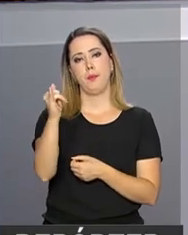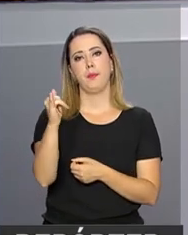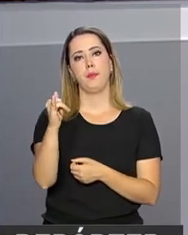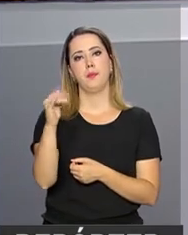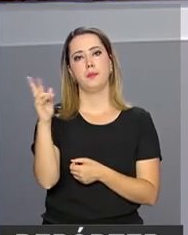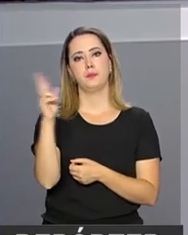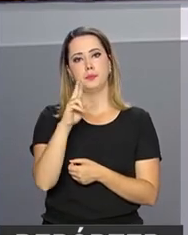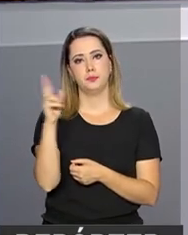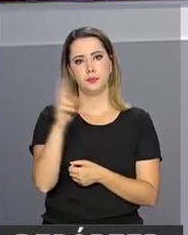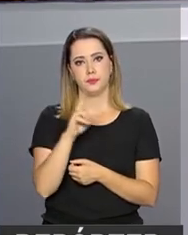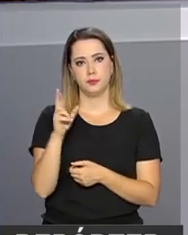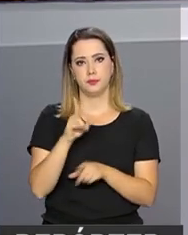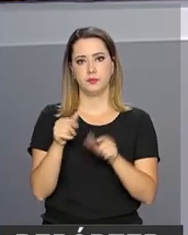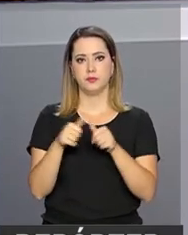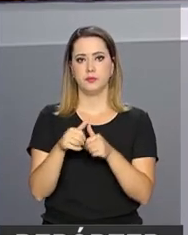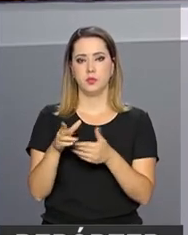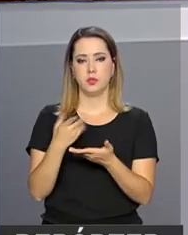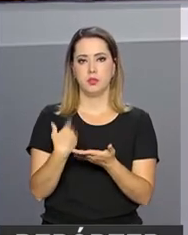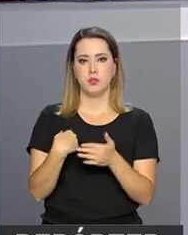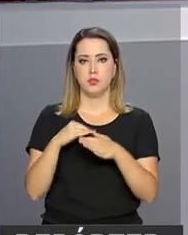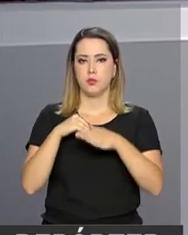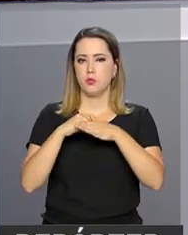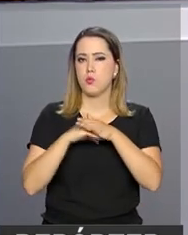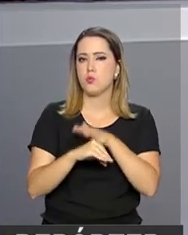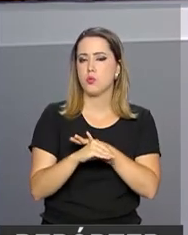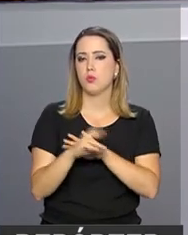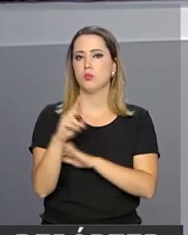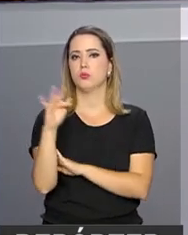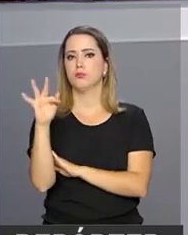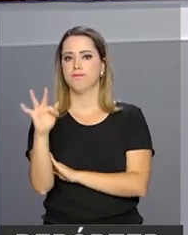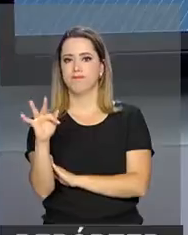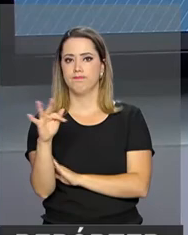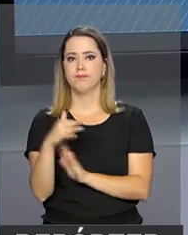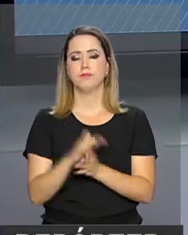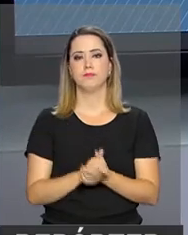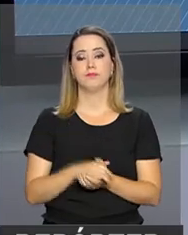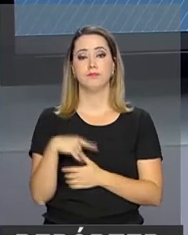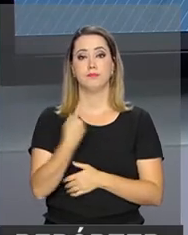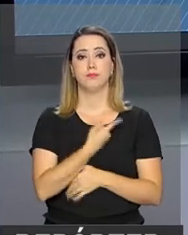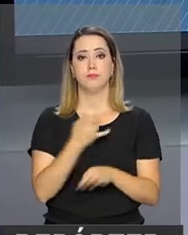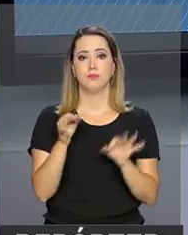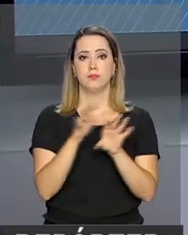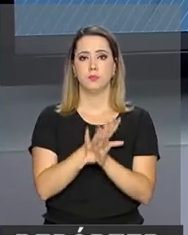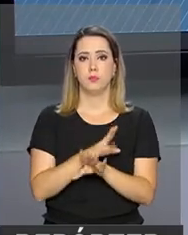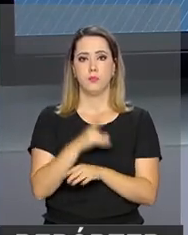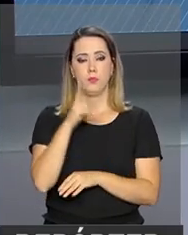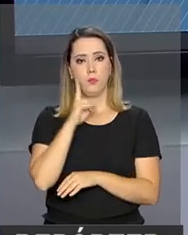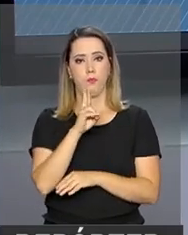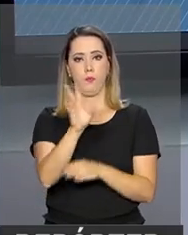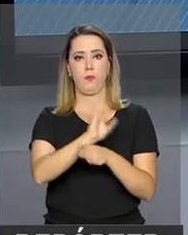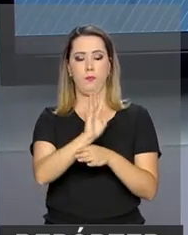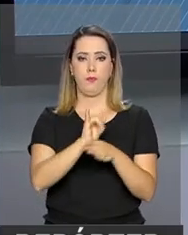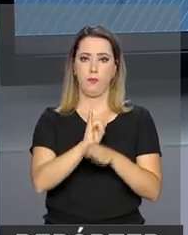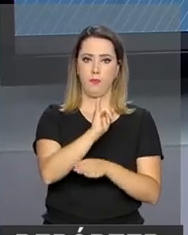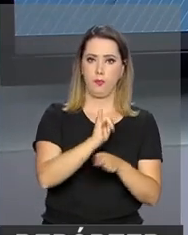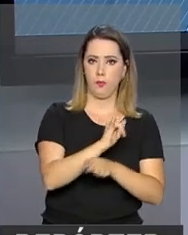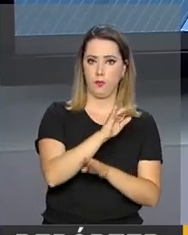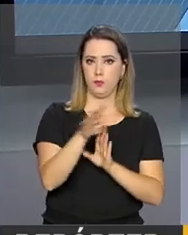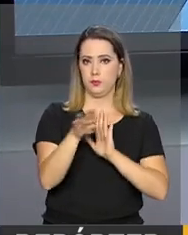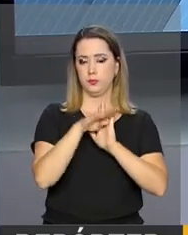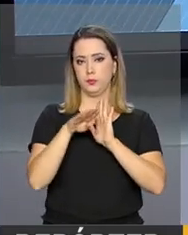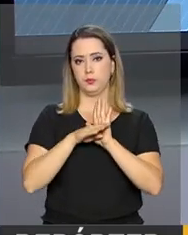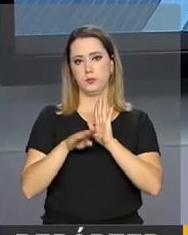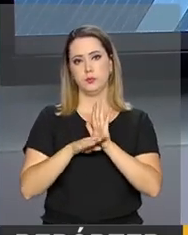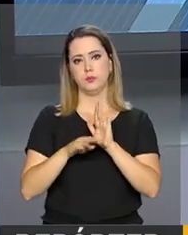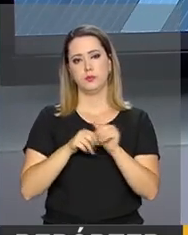100 milhões de reais que seriam sonegados à Receita Federal. Nós ficamos por aqui e você pode rever as reportagens no